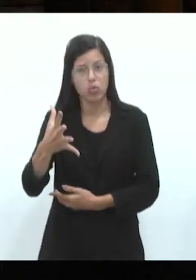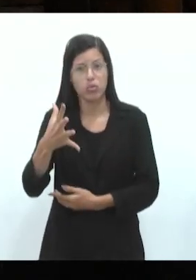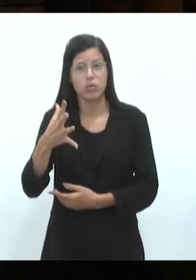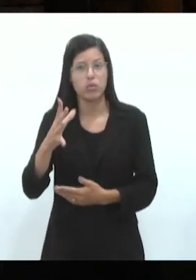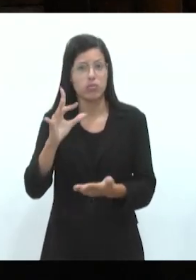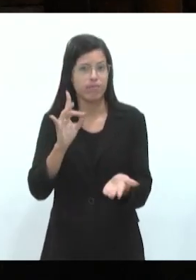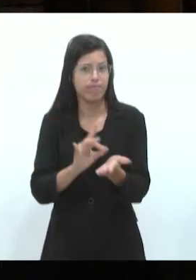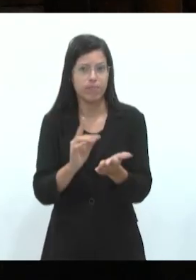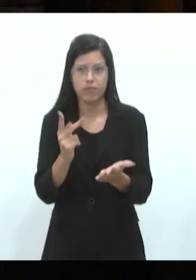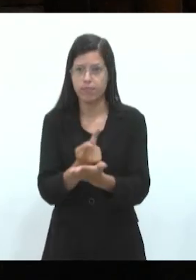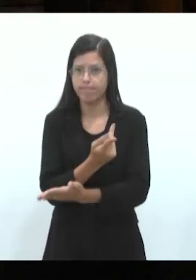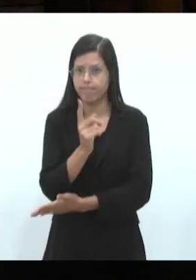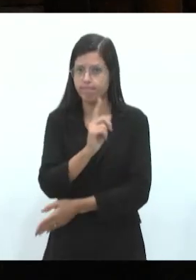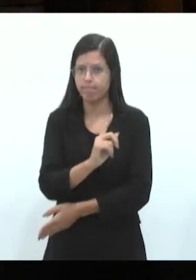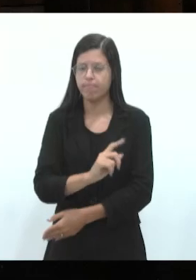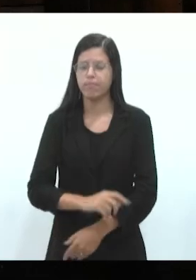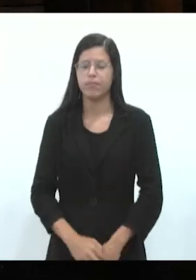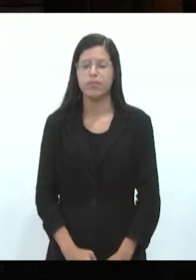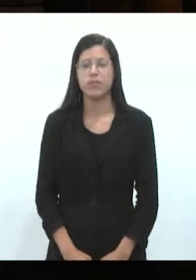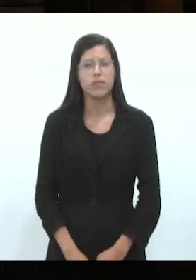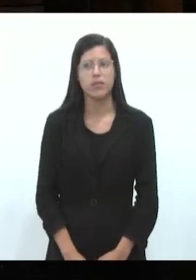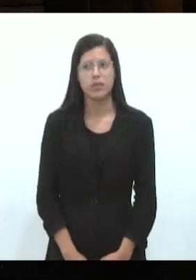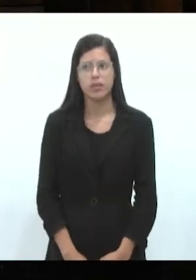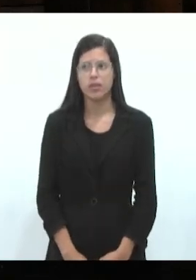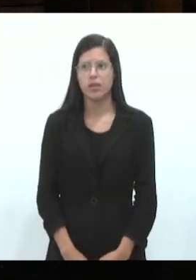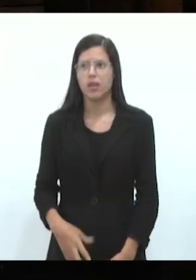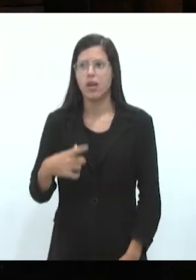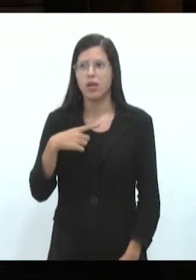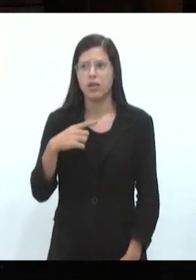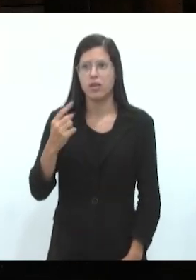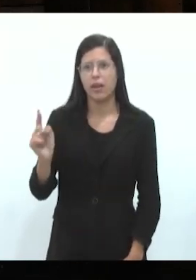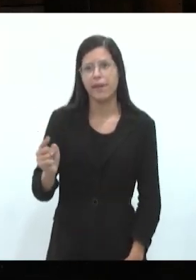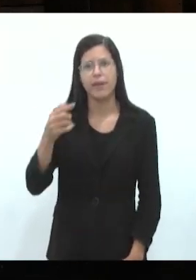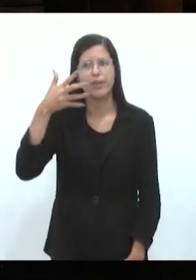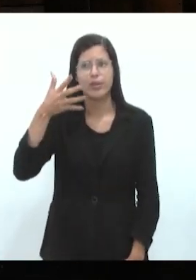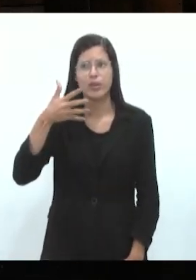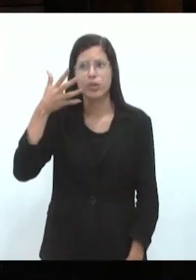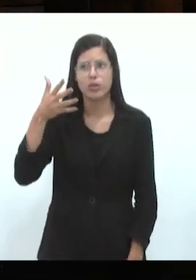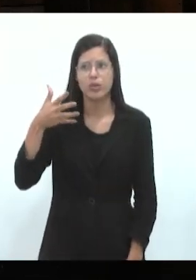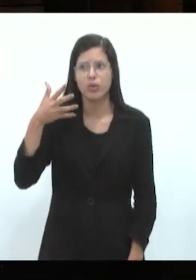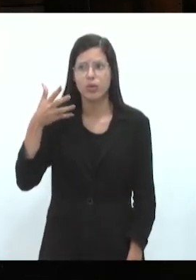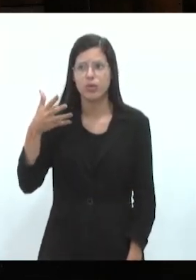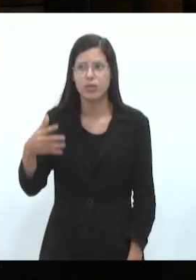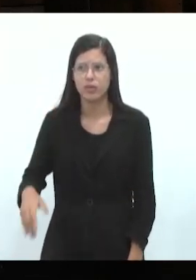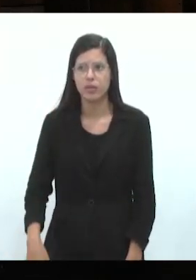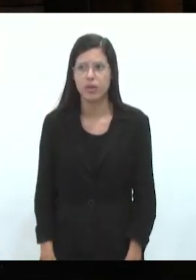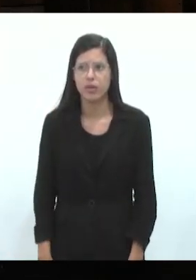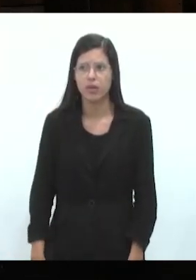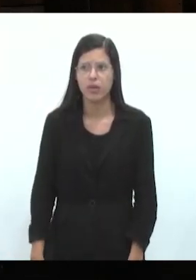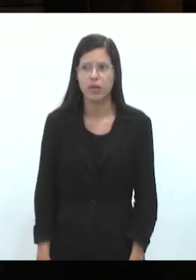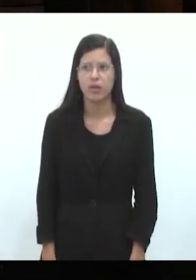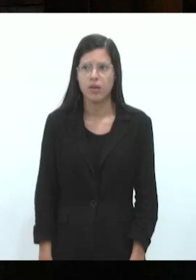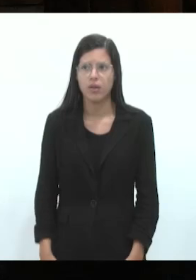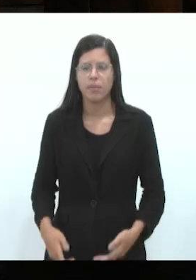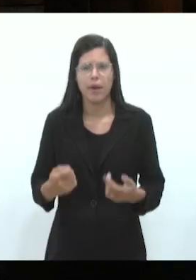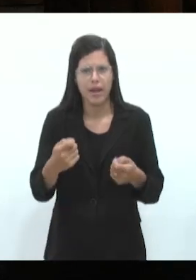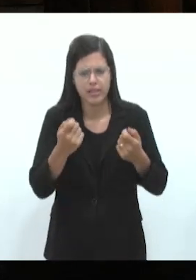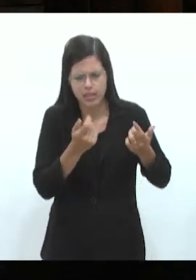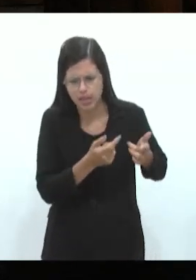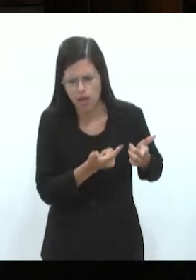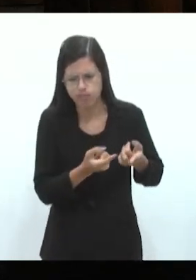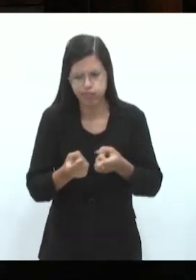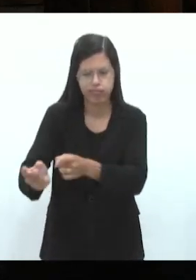acontece. Aí vem um aqui, discurso aqui, pô, não, tem que ir para o pau. É